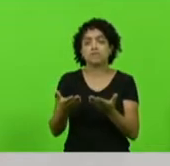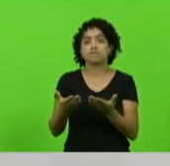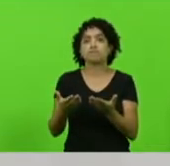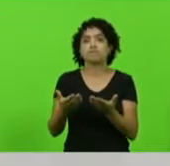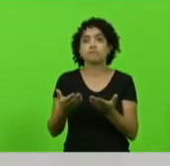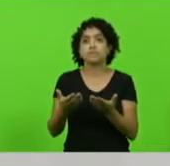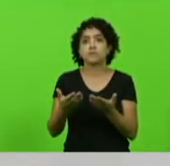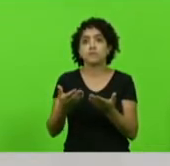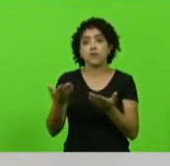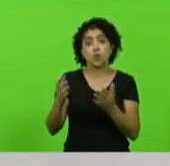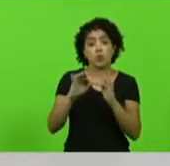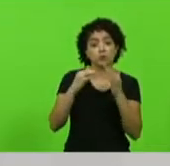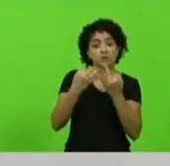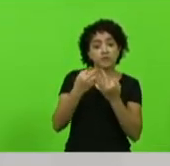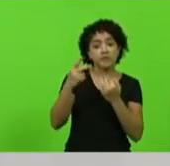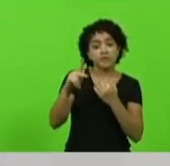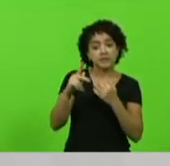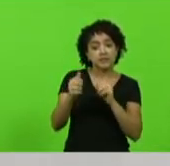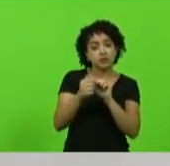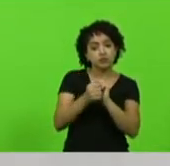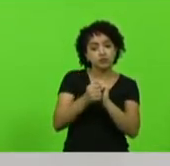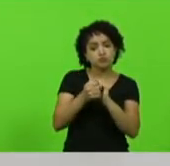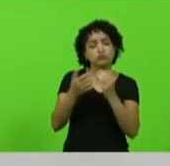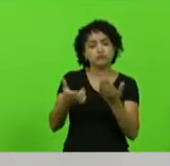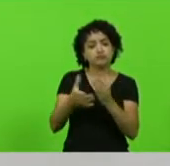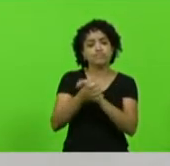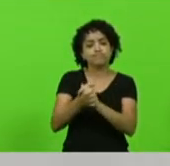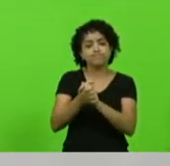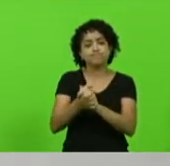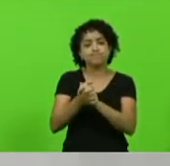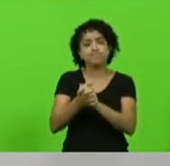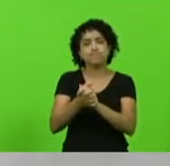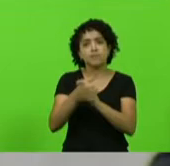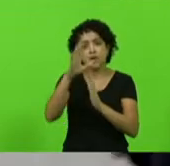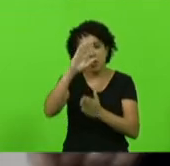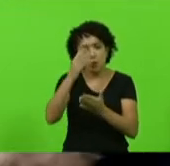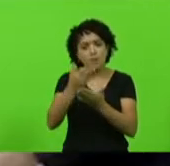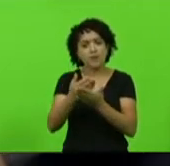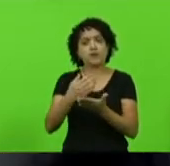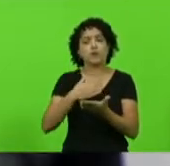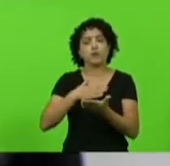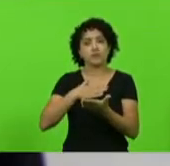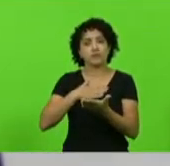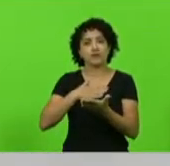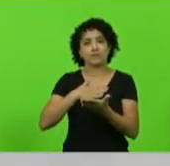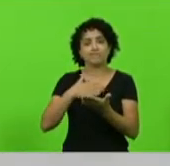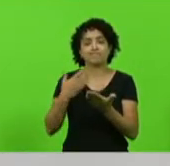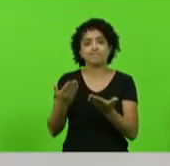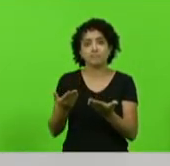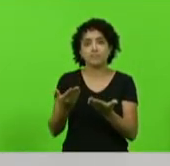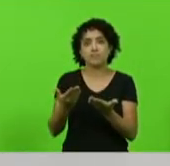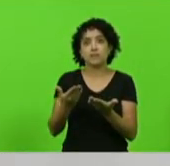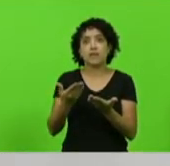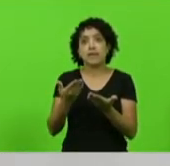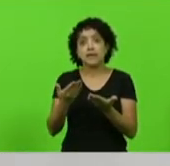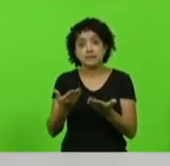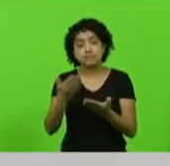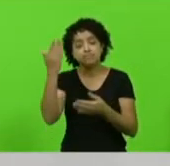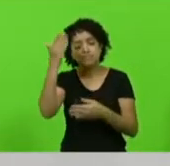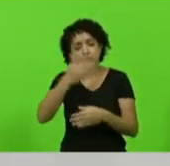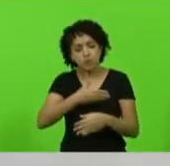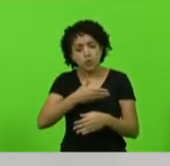ou do seu familiar, quem o acompanhe, e ganhar a confiança. Assim, está mais do que